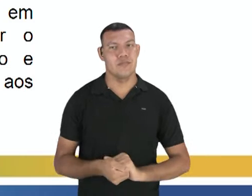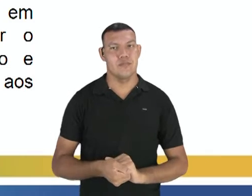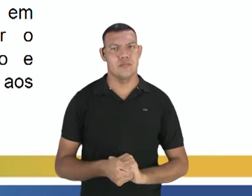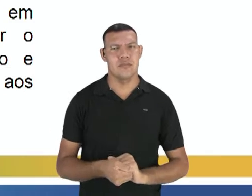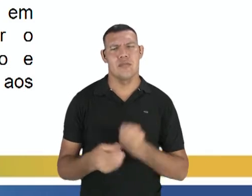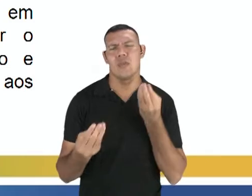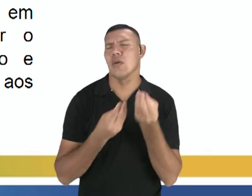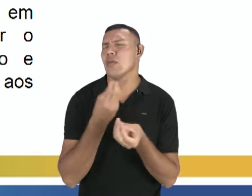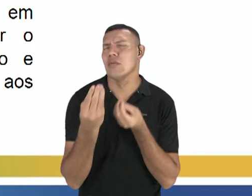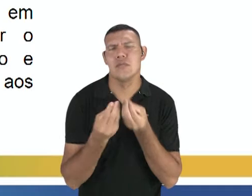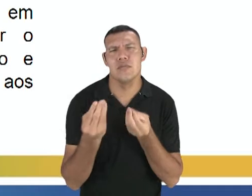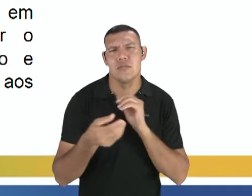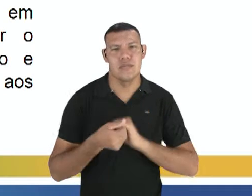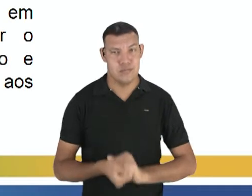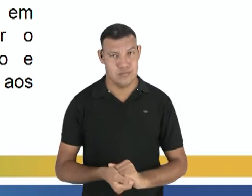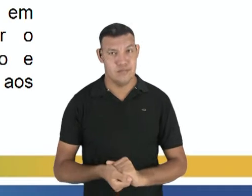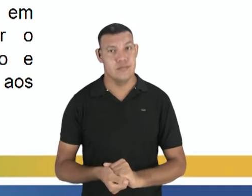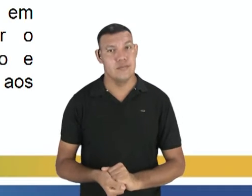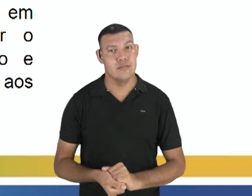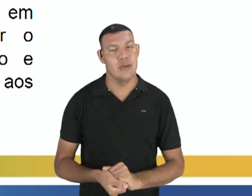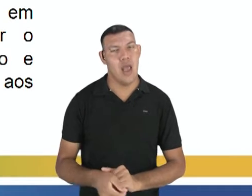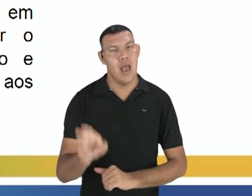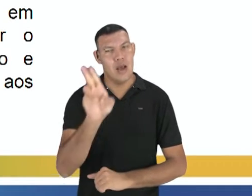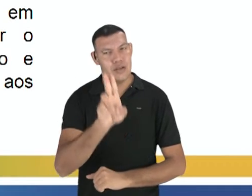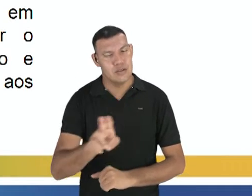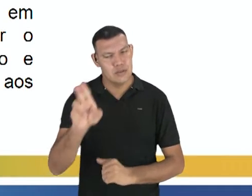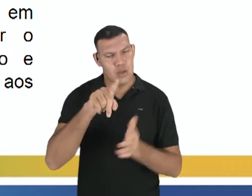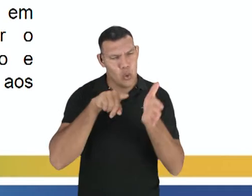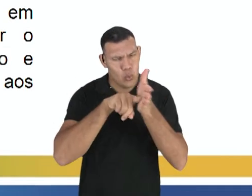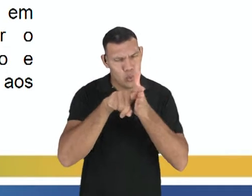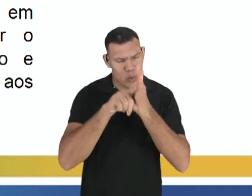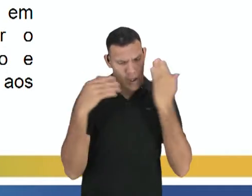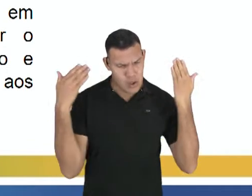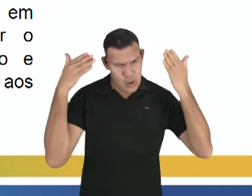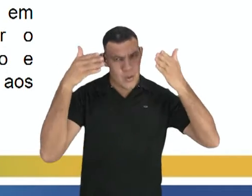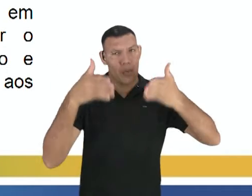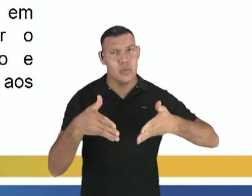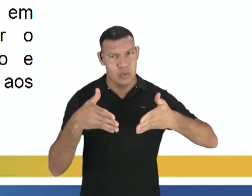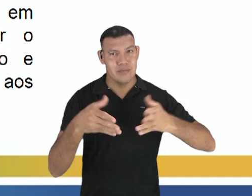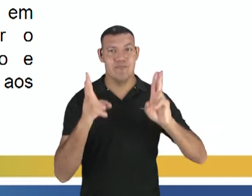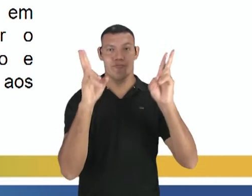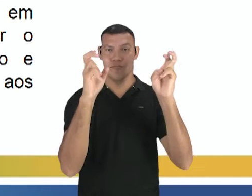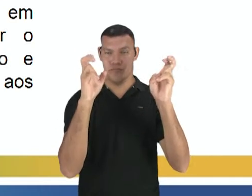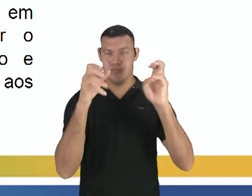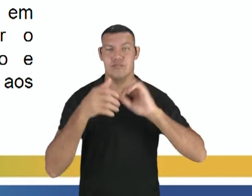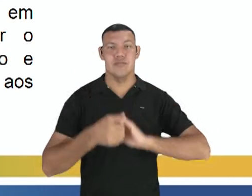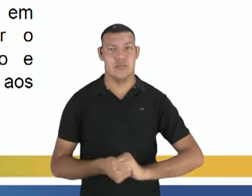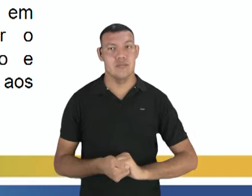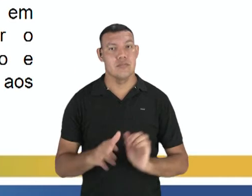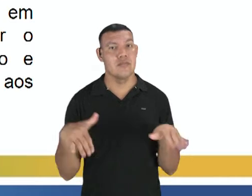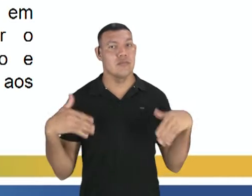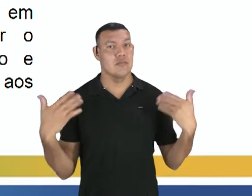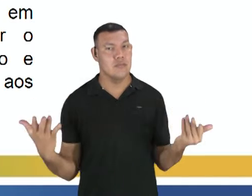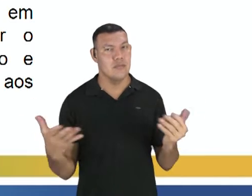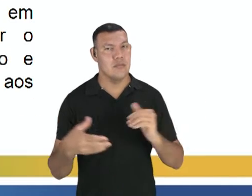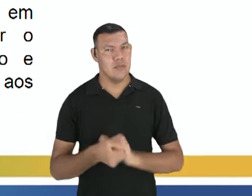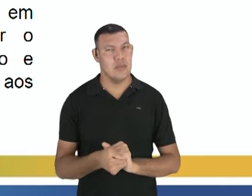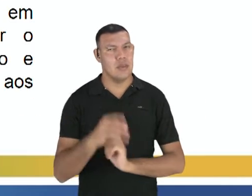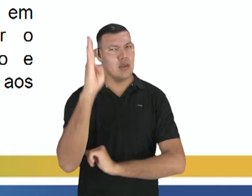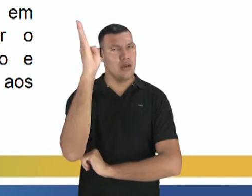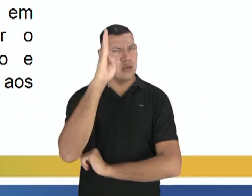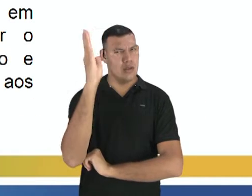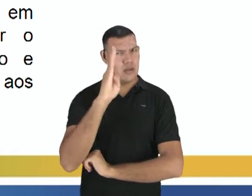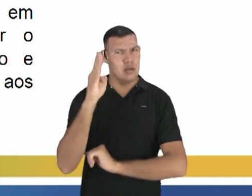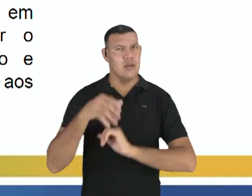E como que isso é feito? Através de pesquisas voltadas, né, para aquele tema. Então, quando no